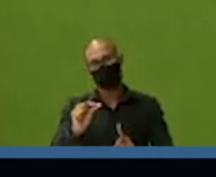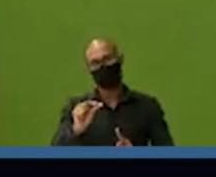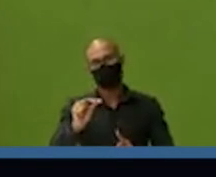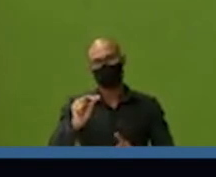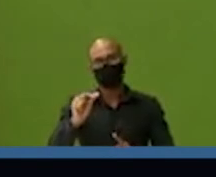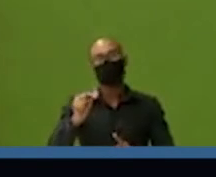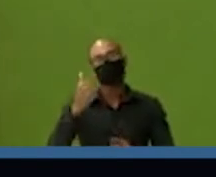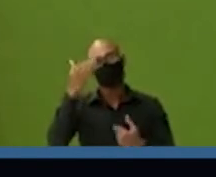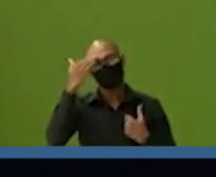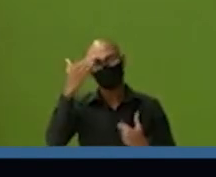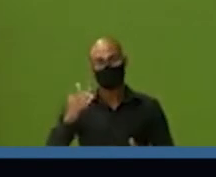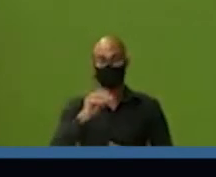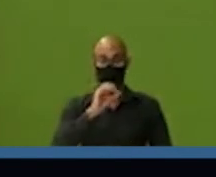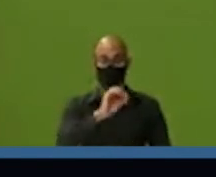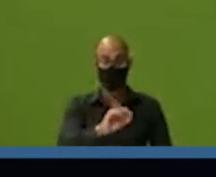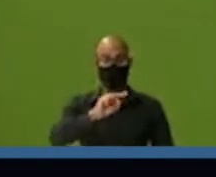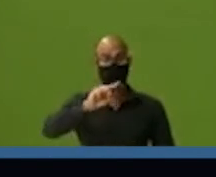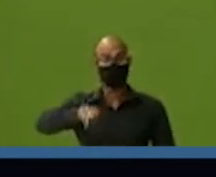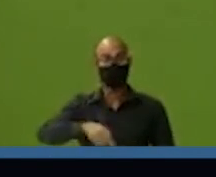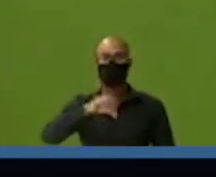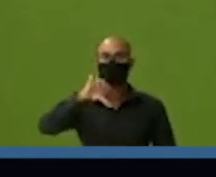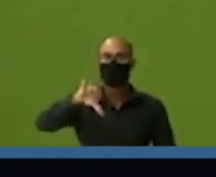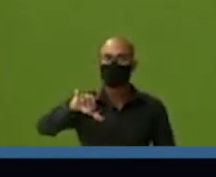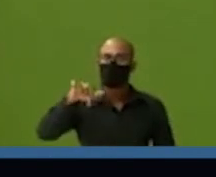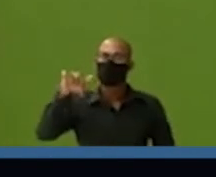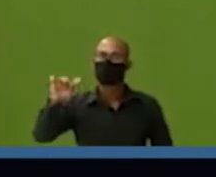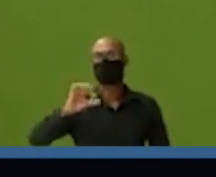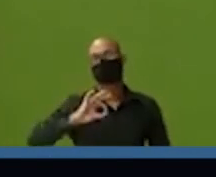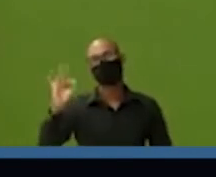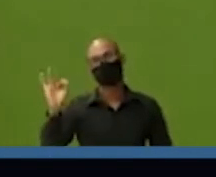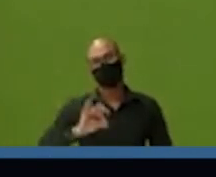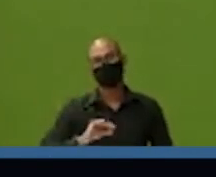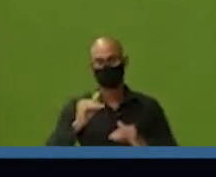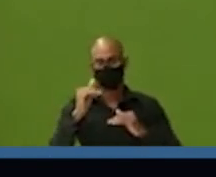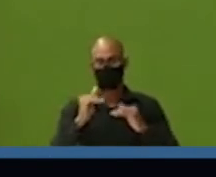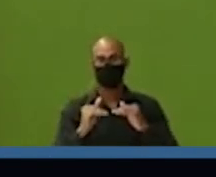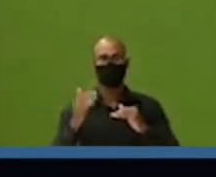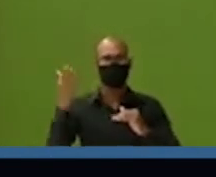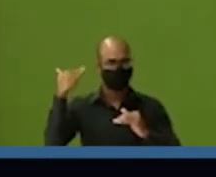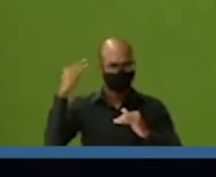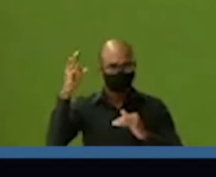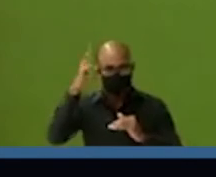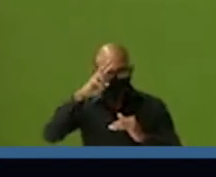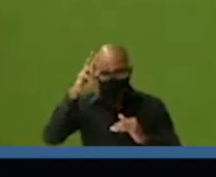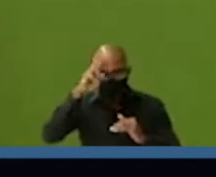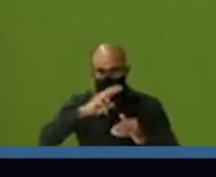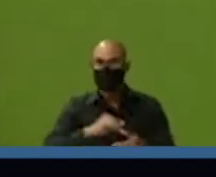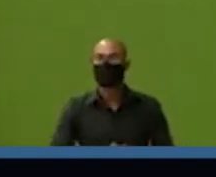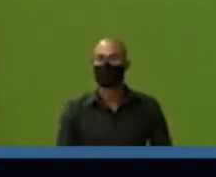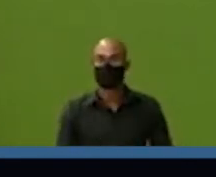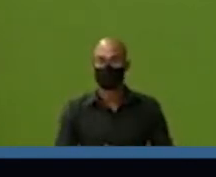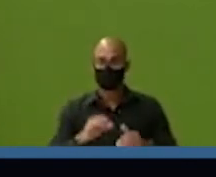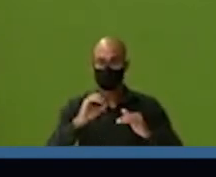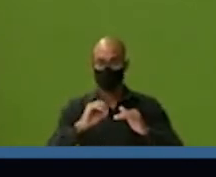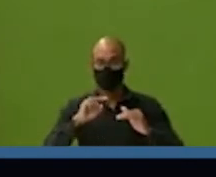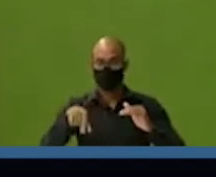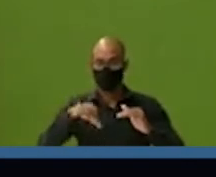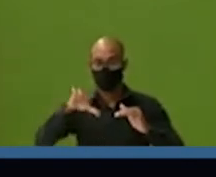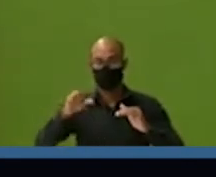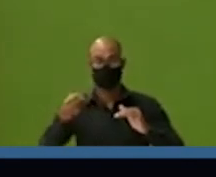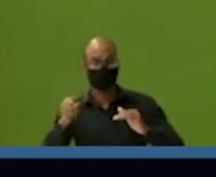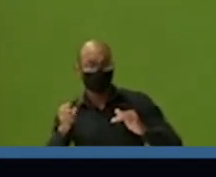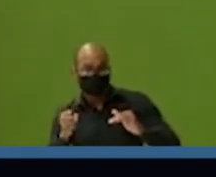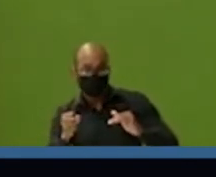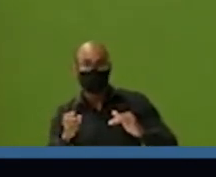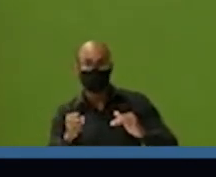nós estejamos hoje com 0,97, enquanto estivemos aí no final de semana com